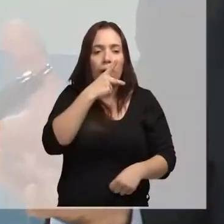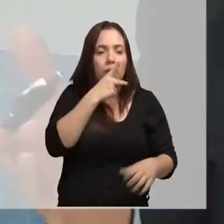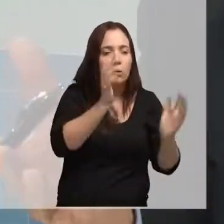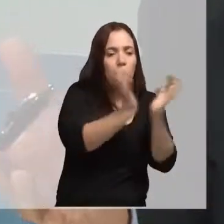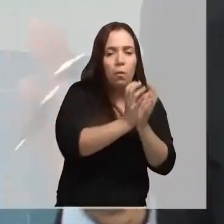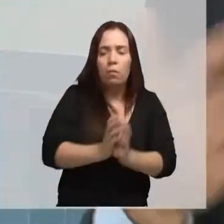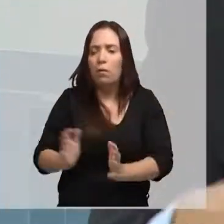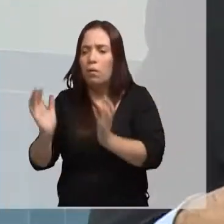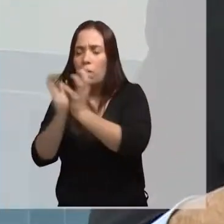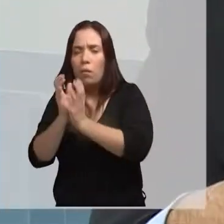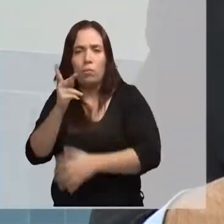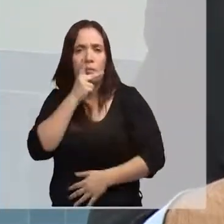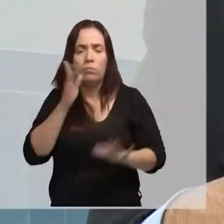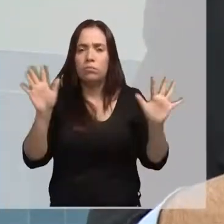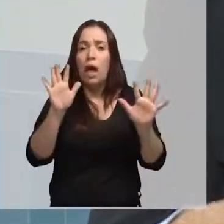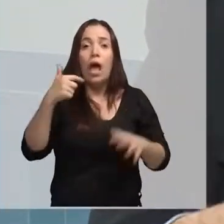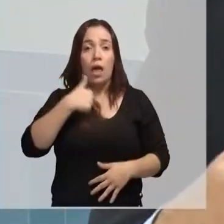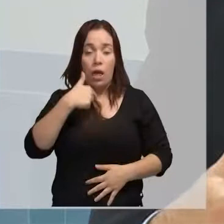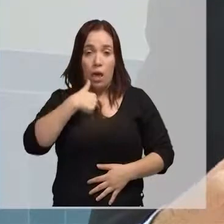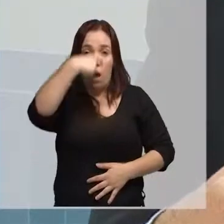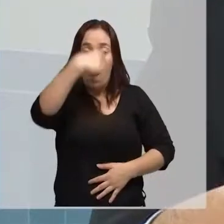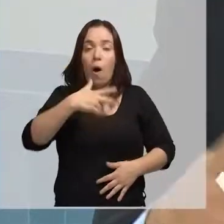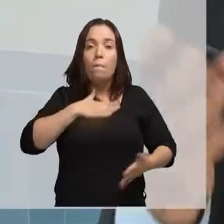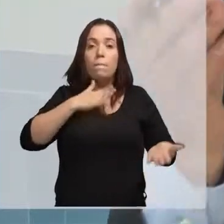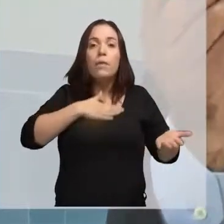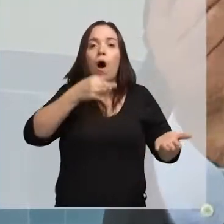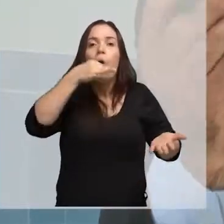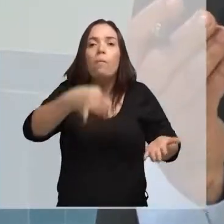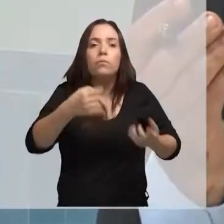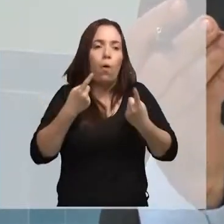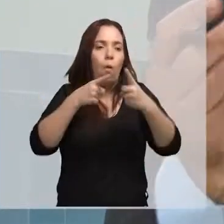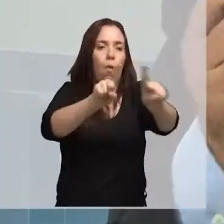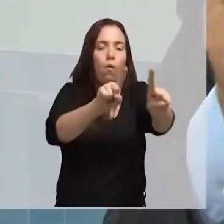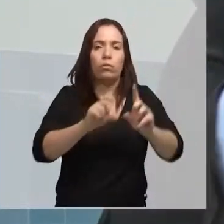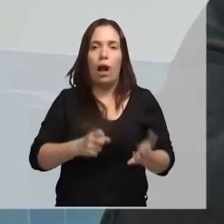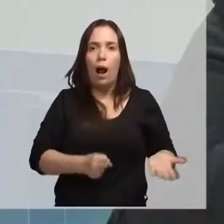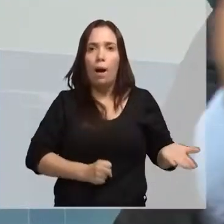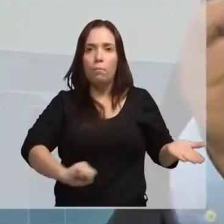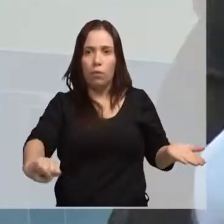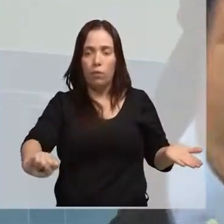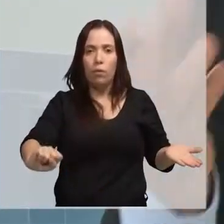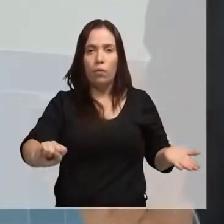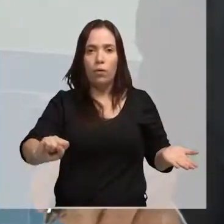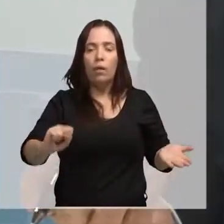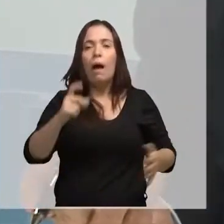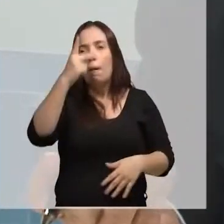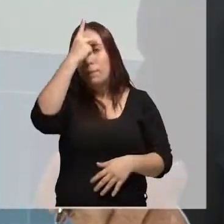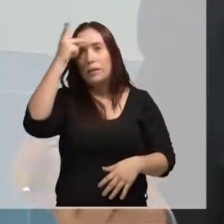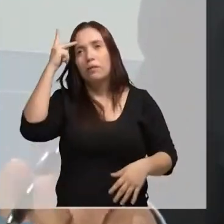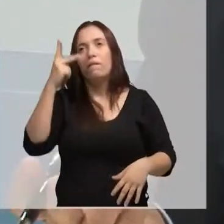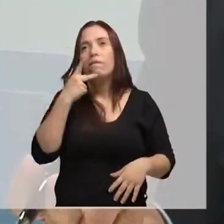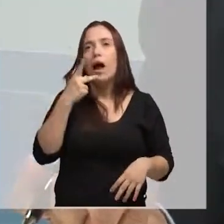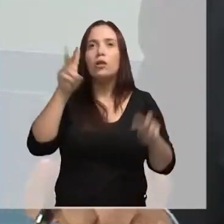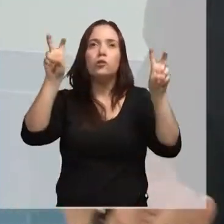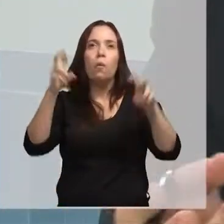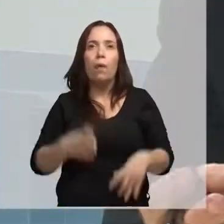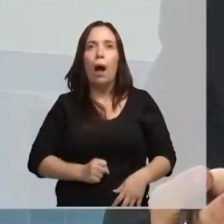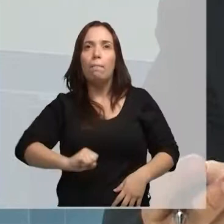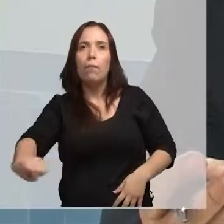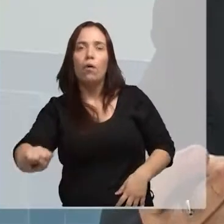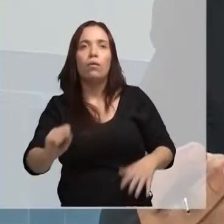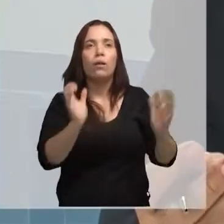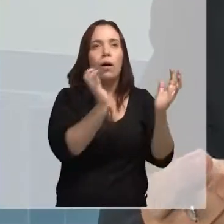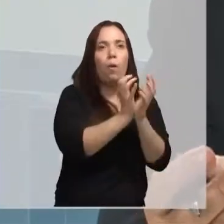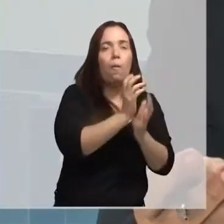de direita, eu sou contra o aborto. Porque eu sou a favor da vida. Pegaram esses assuntos e colocaram esquerda e direita sem ser. Sem ser. O cidadão